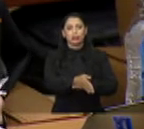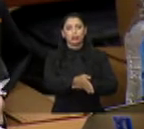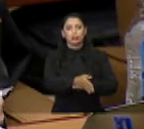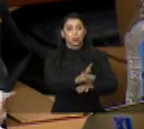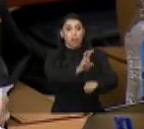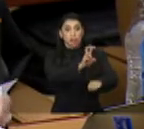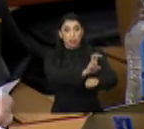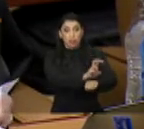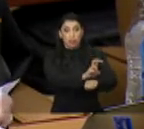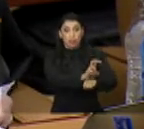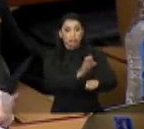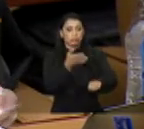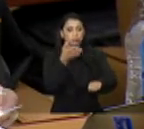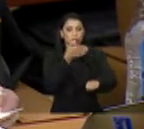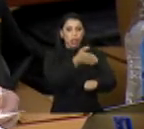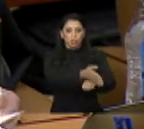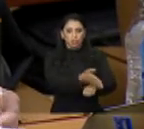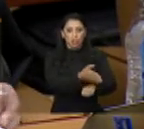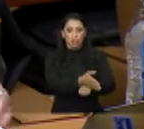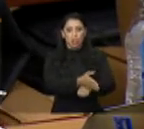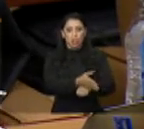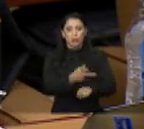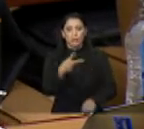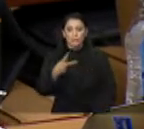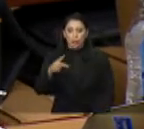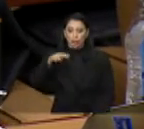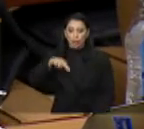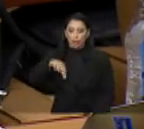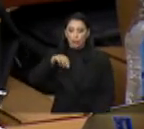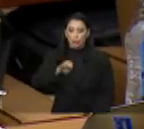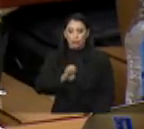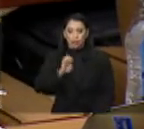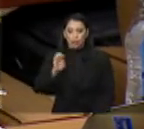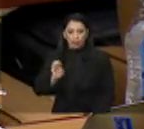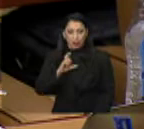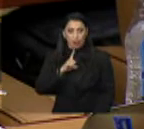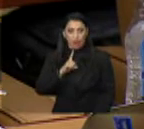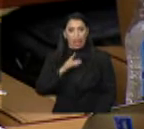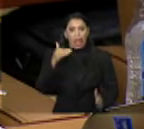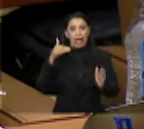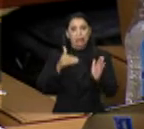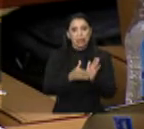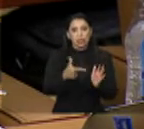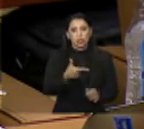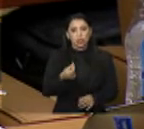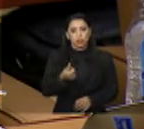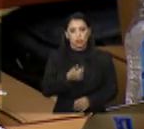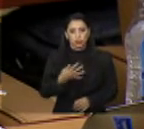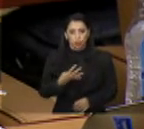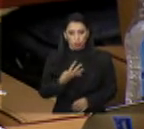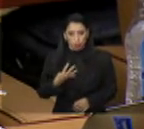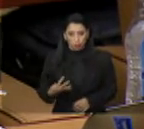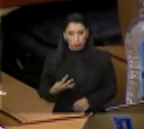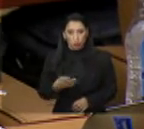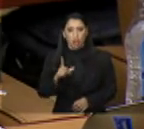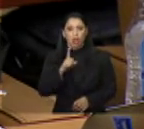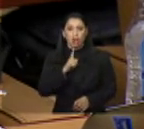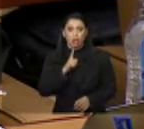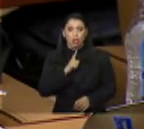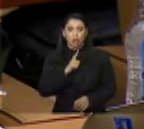creches o plano nacional de educação propõe que até 2024 esse atendimento chegue